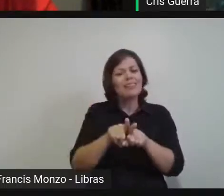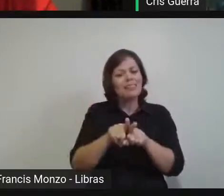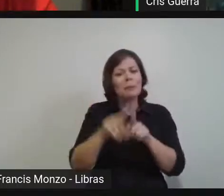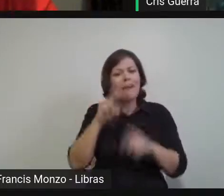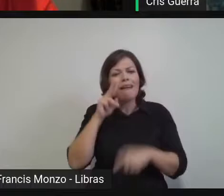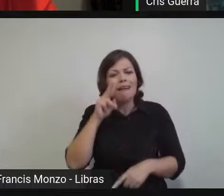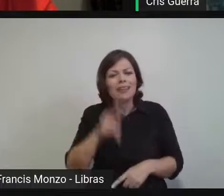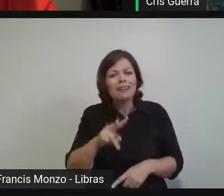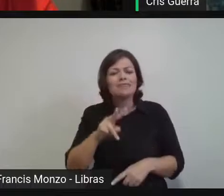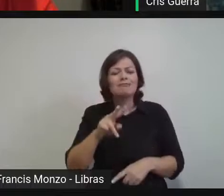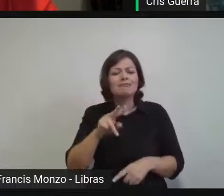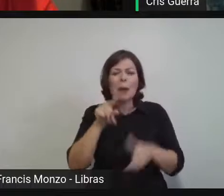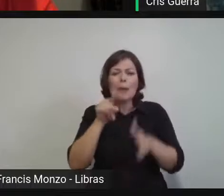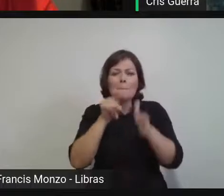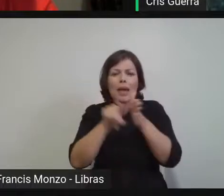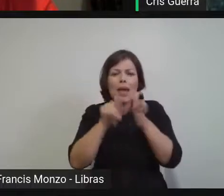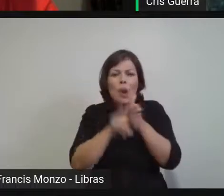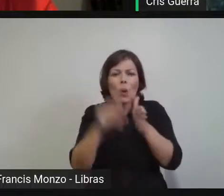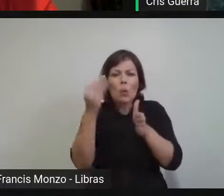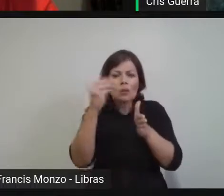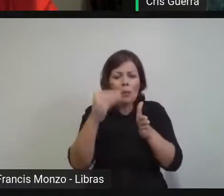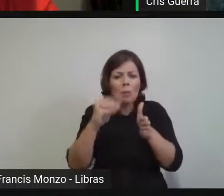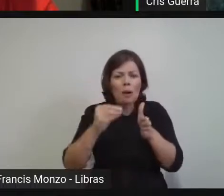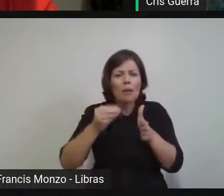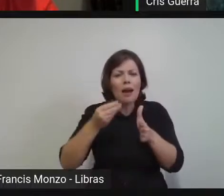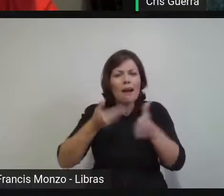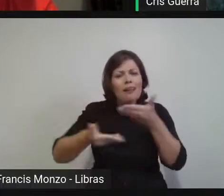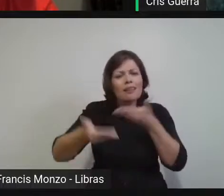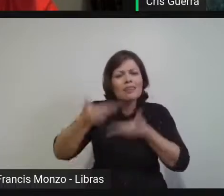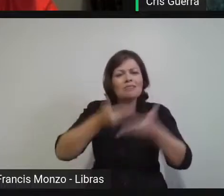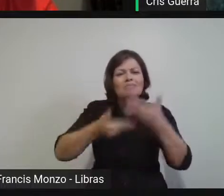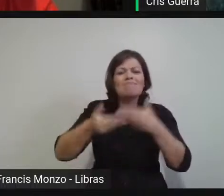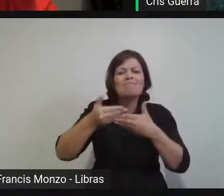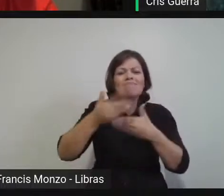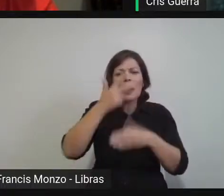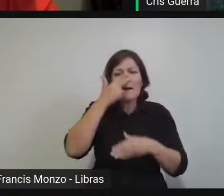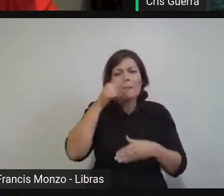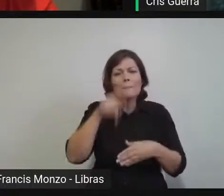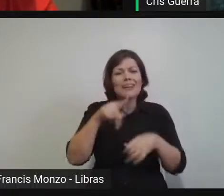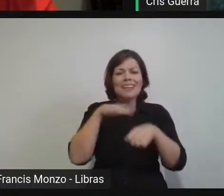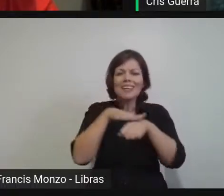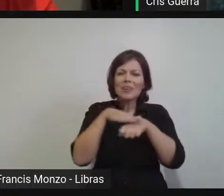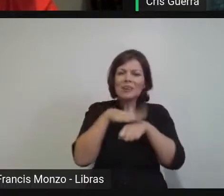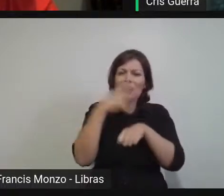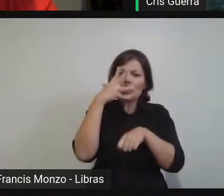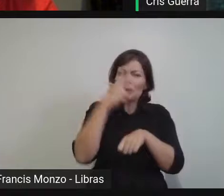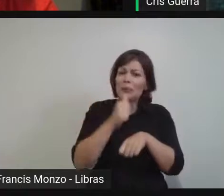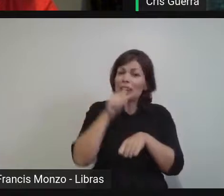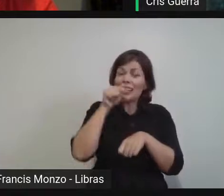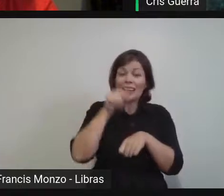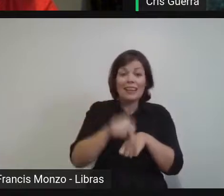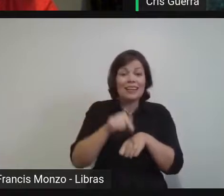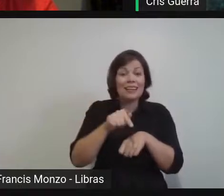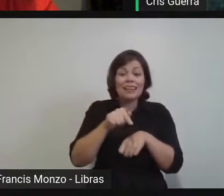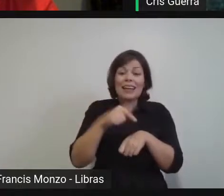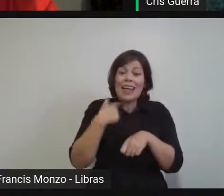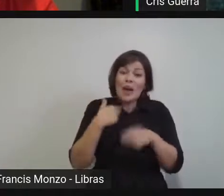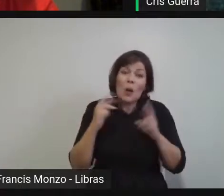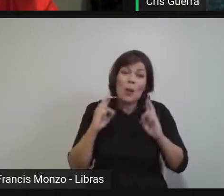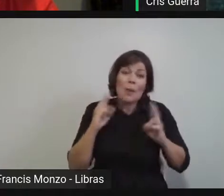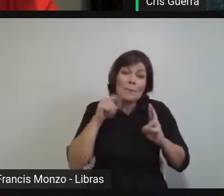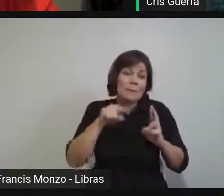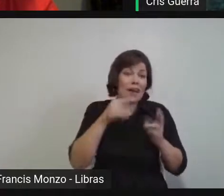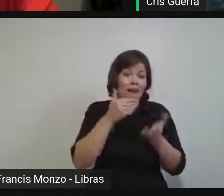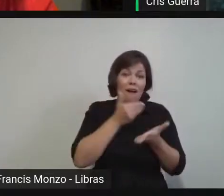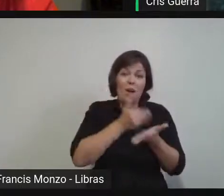assim, acho que a gente fez uma conversa muito bonita e que seja realmente o começo, né? Que a gente possa se acolher